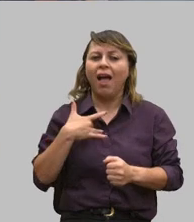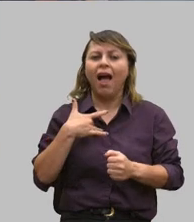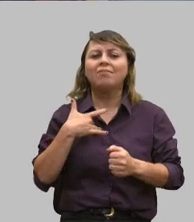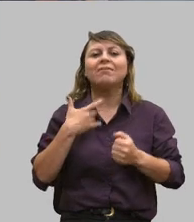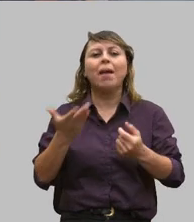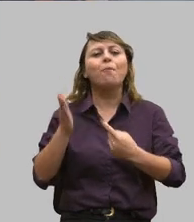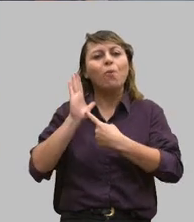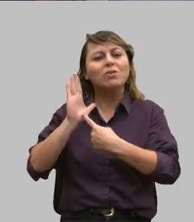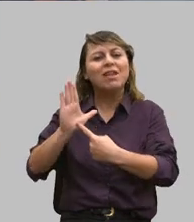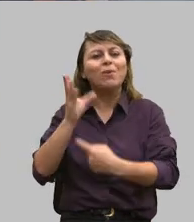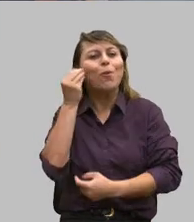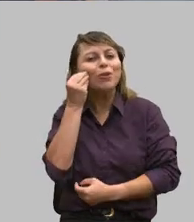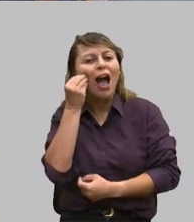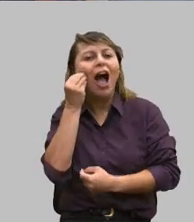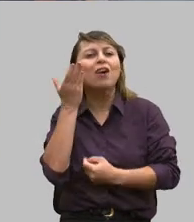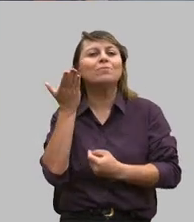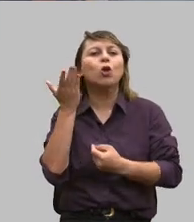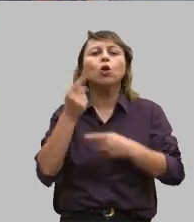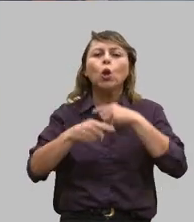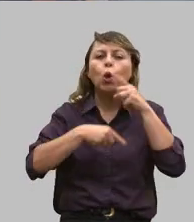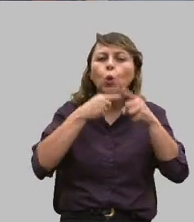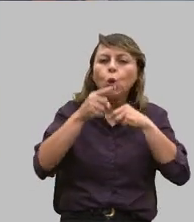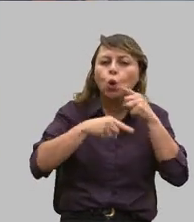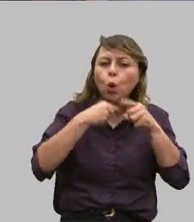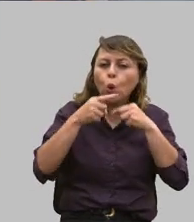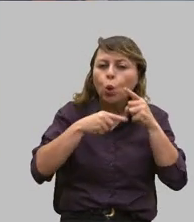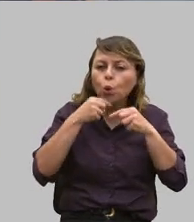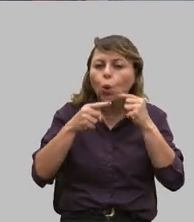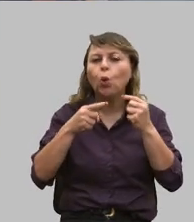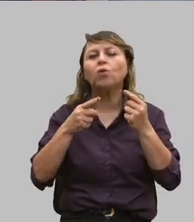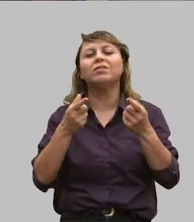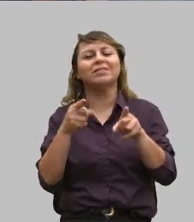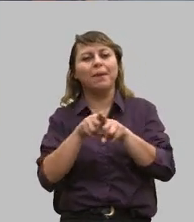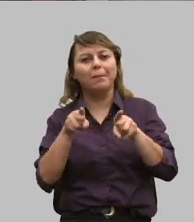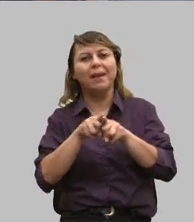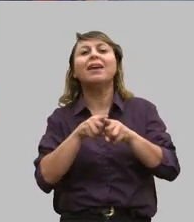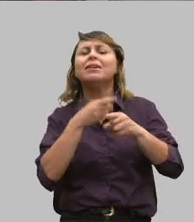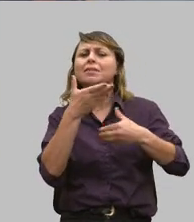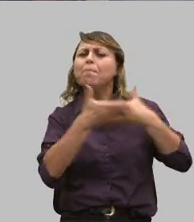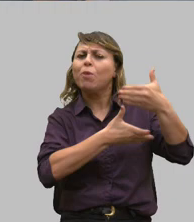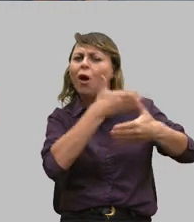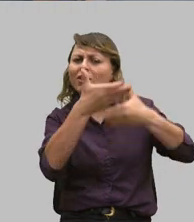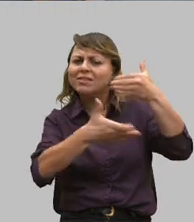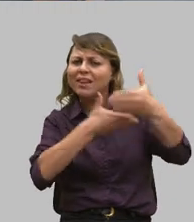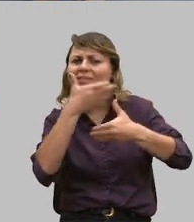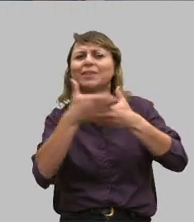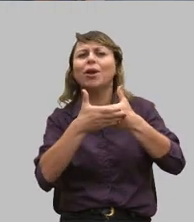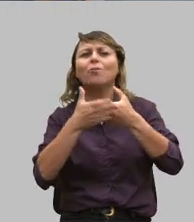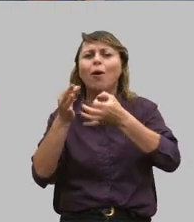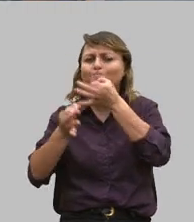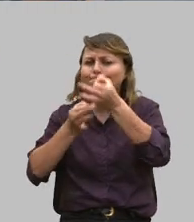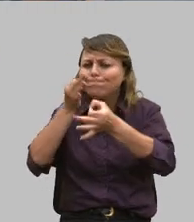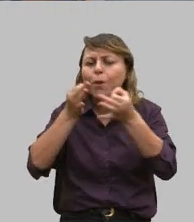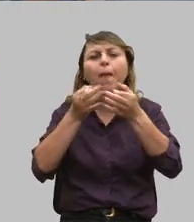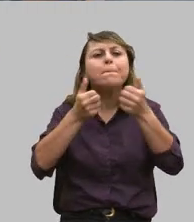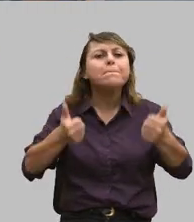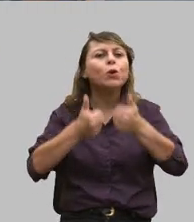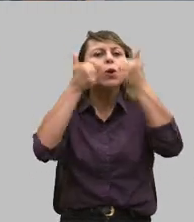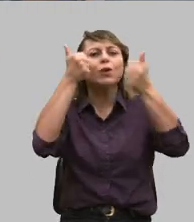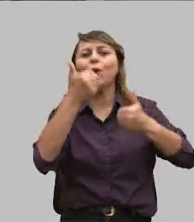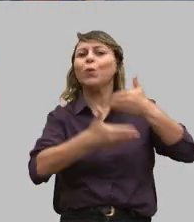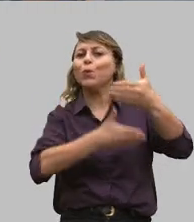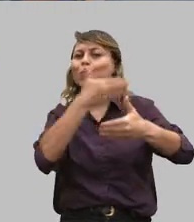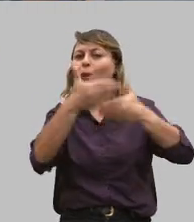tirar essas dúvidas e também engajar mais mais pessoas dentro desse processo estamos abertos à melhoria do processo